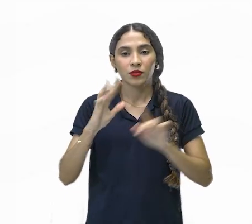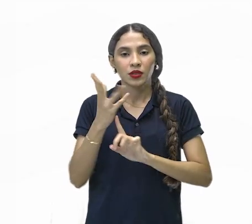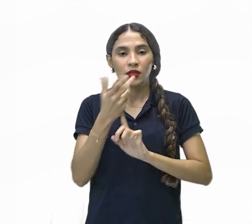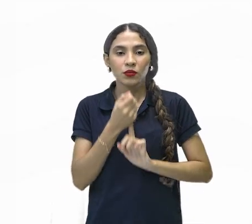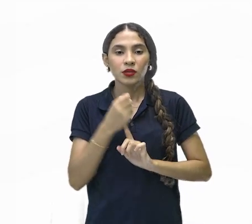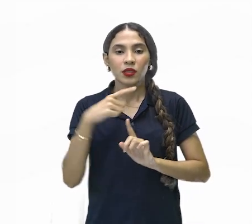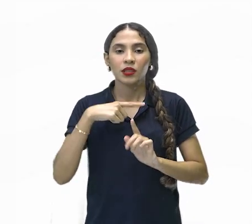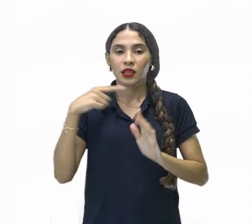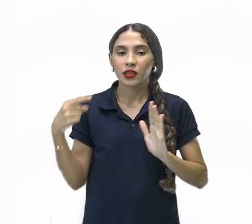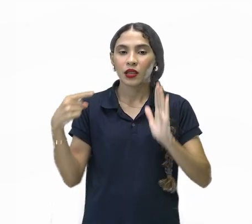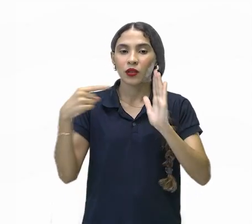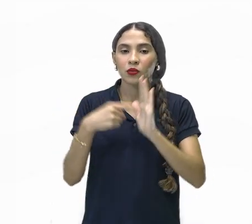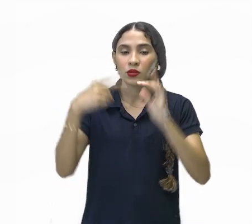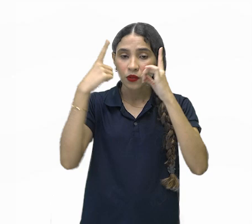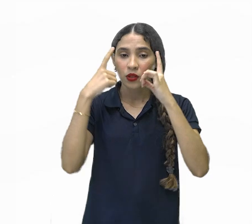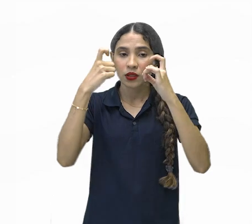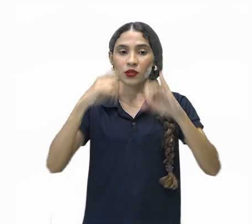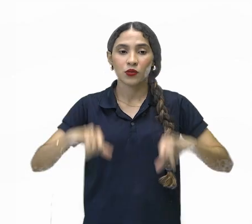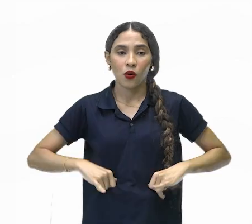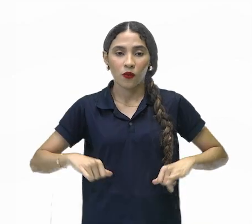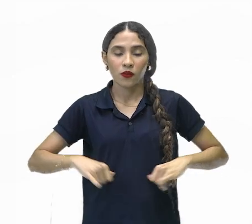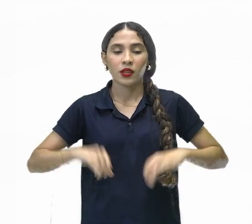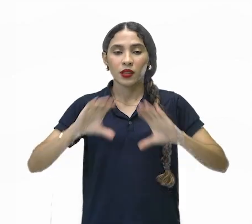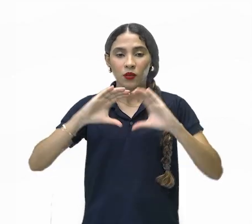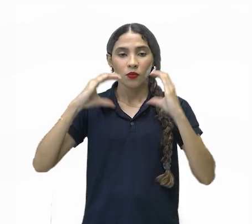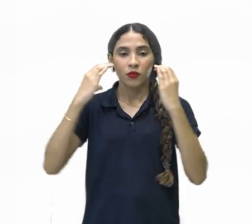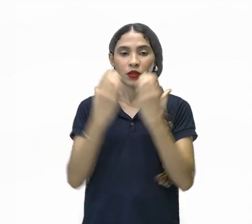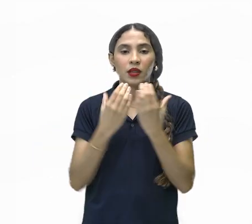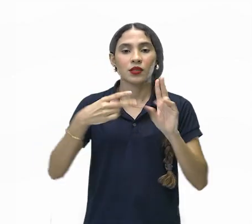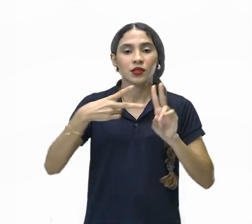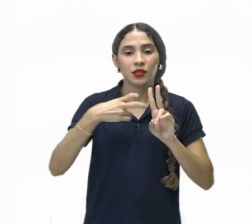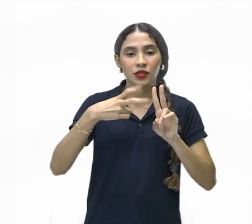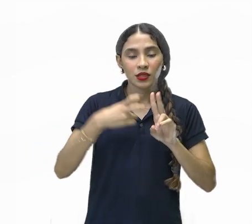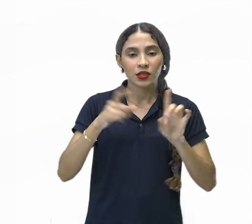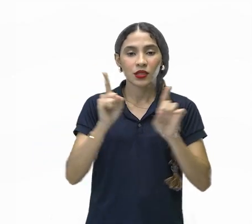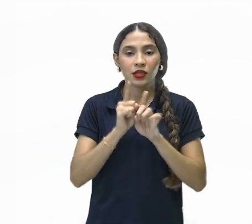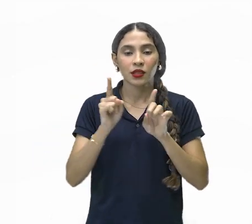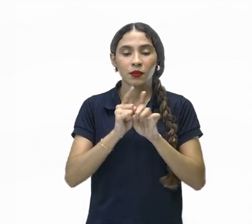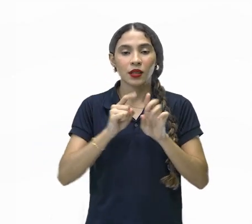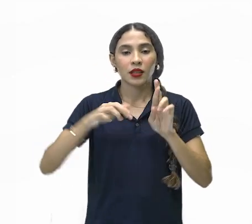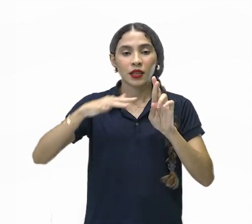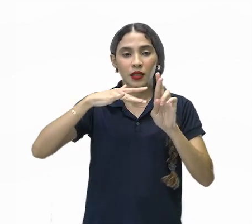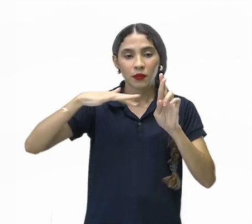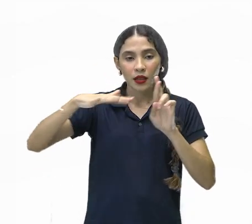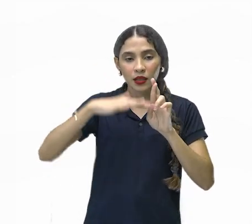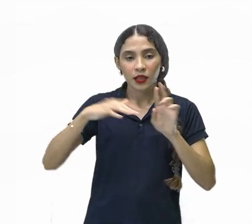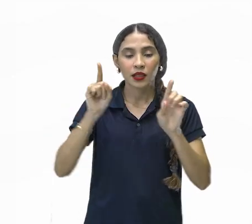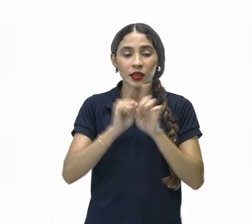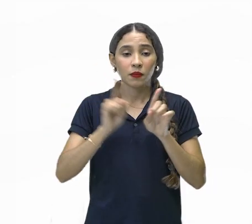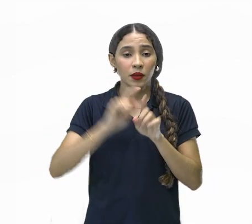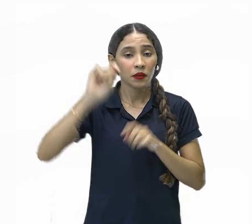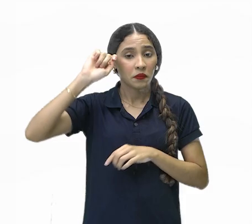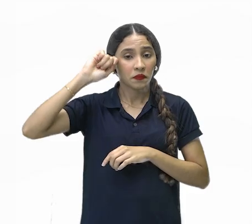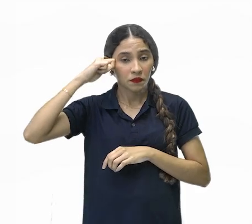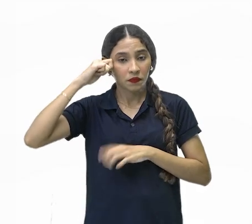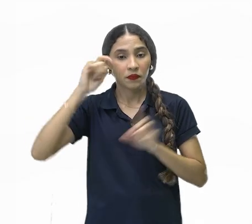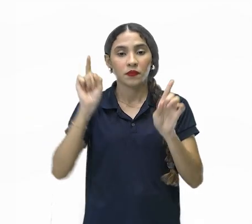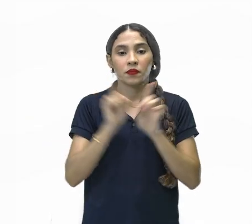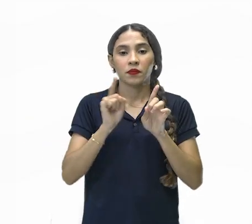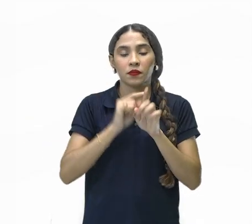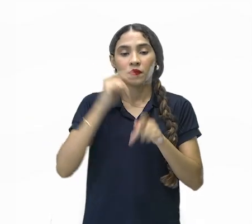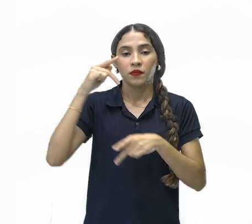obras denunciam violações sofridas por comunidades indígenas, ribeirinhas,